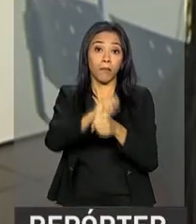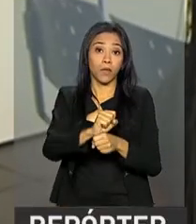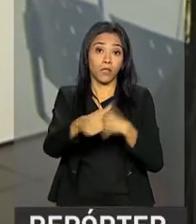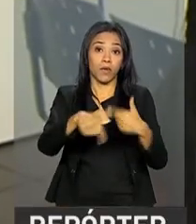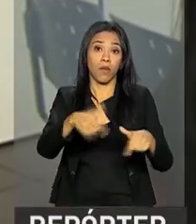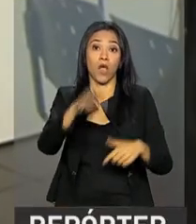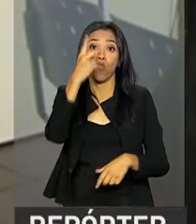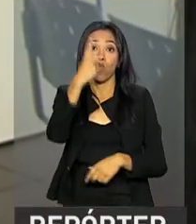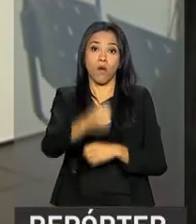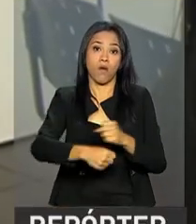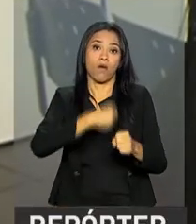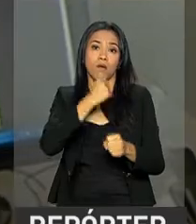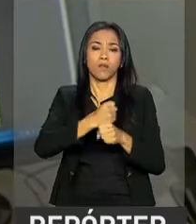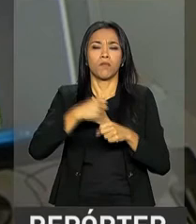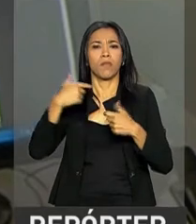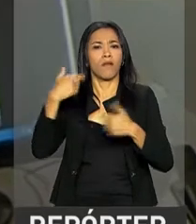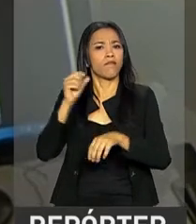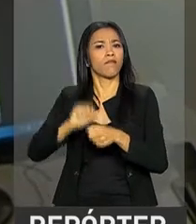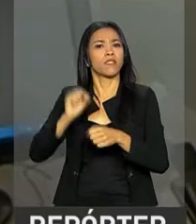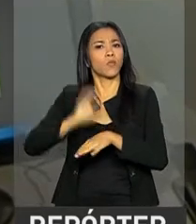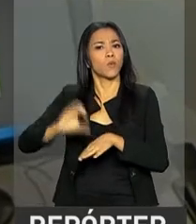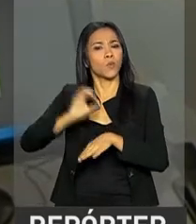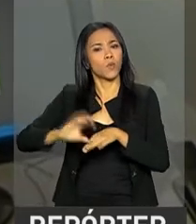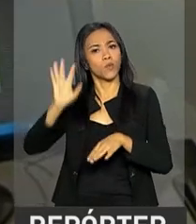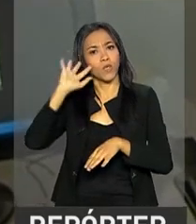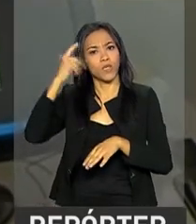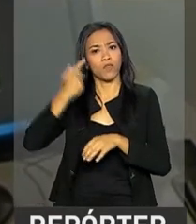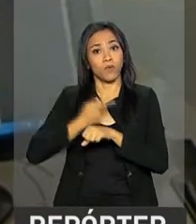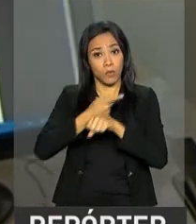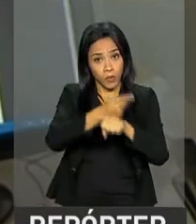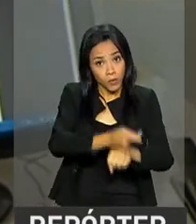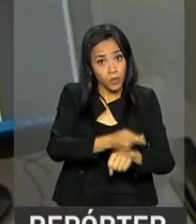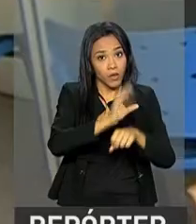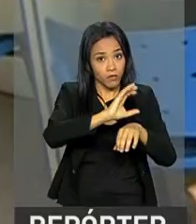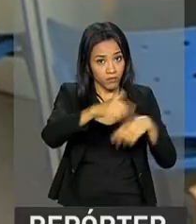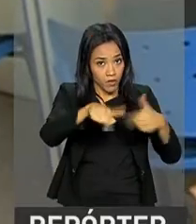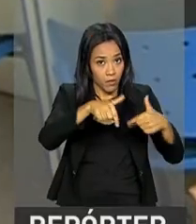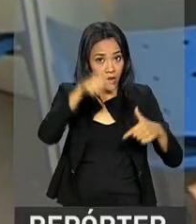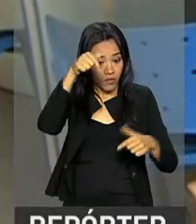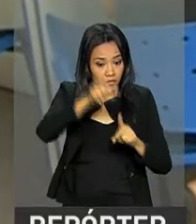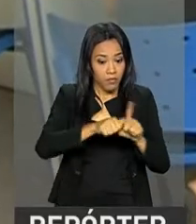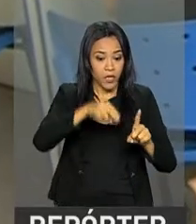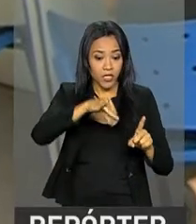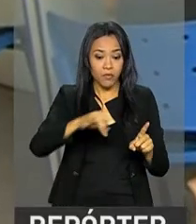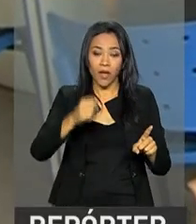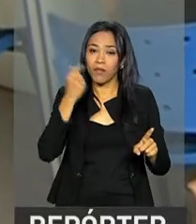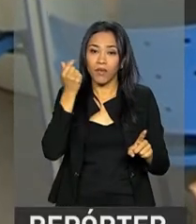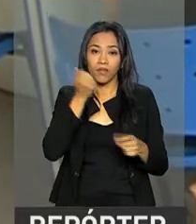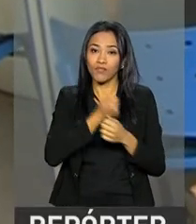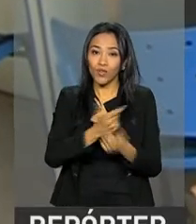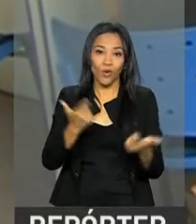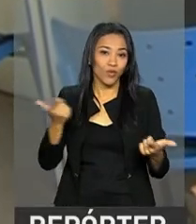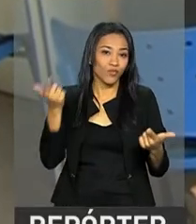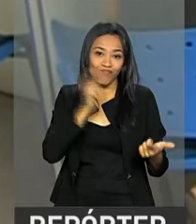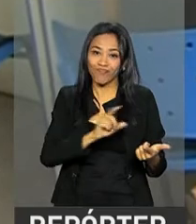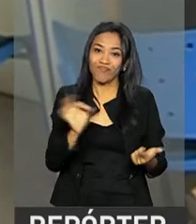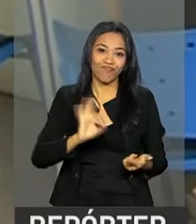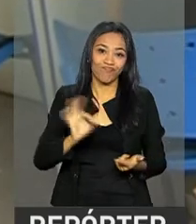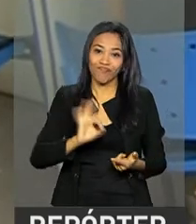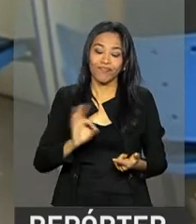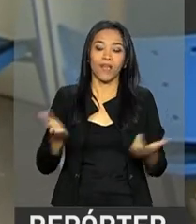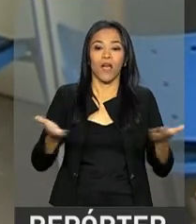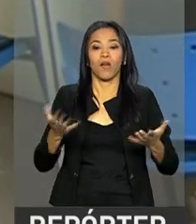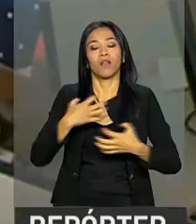para se dedicar a um curso de estética voltou a procurar emprego em maio deste ano mas não teve muita sorte agora ela se